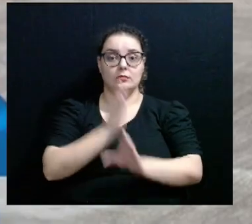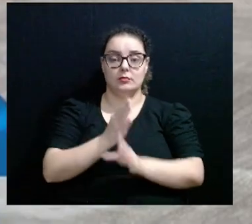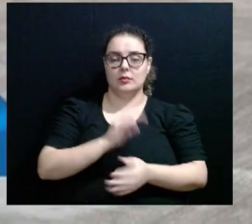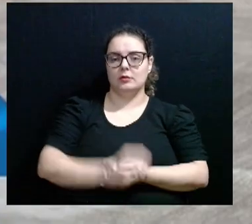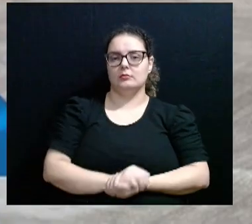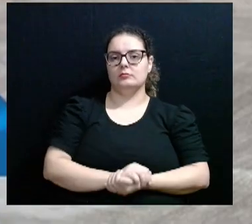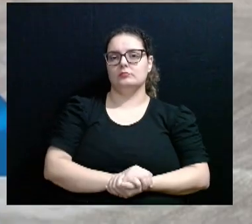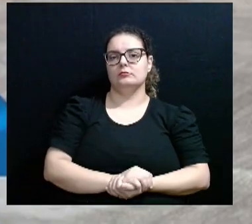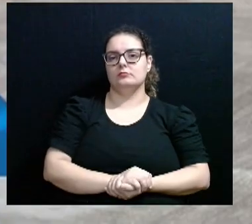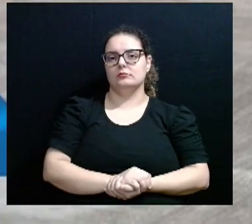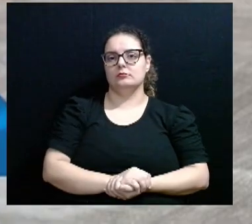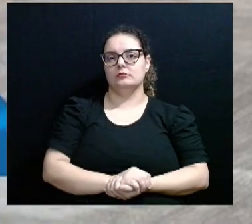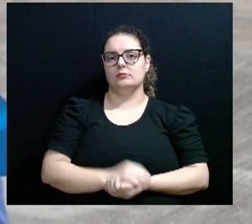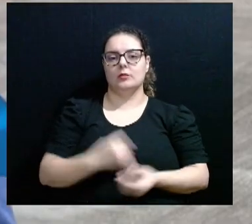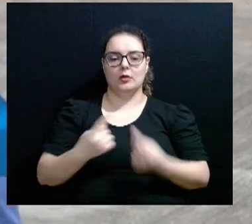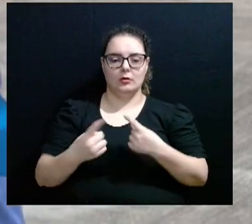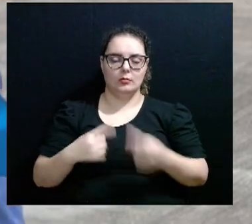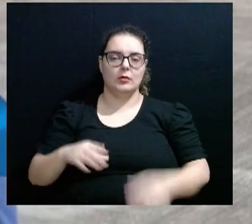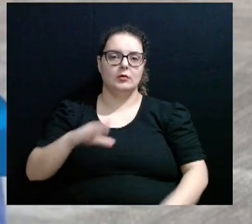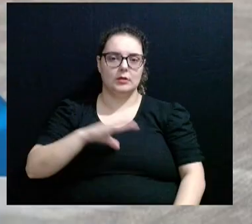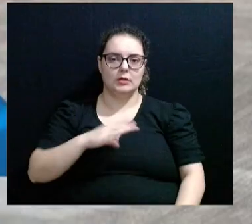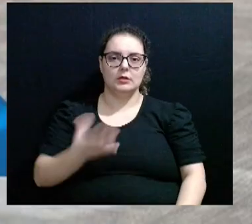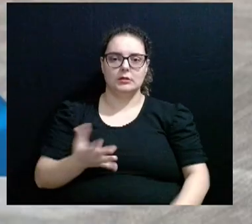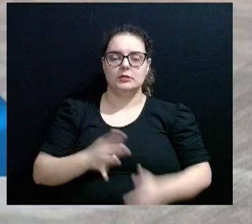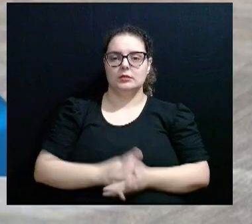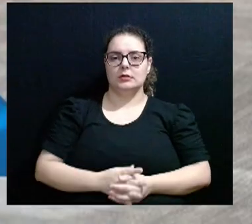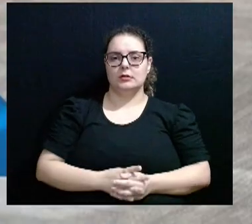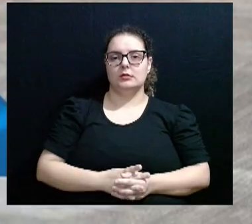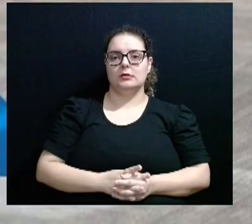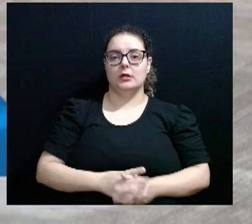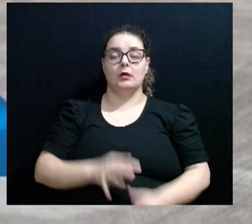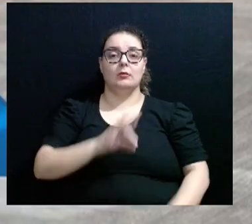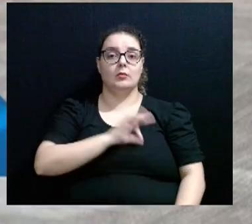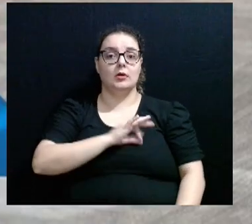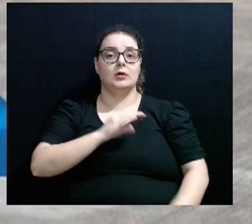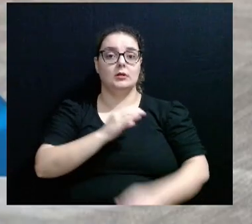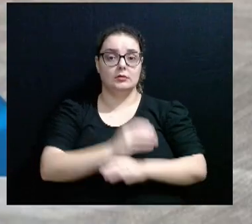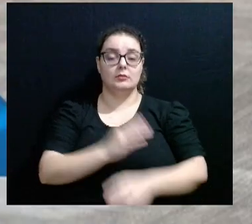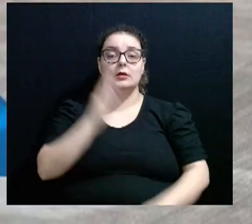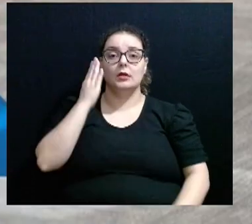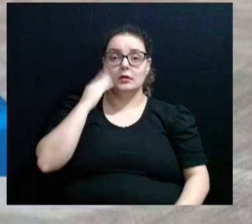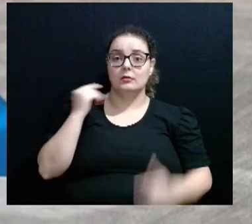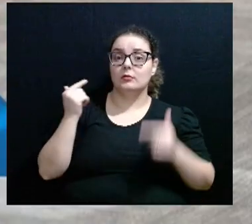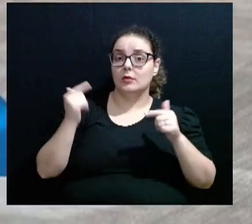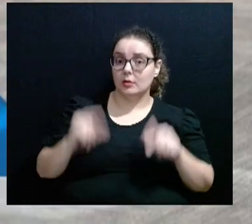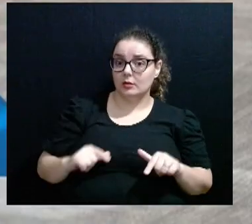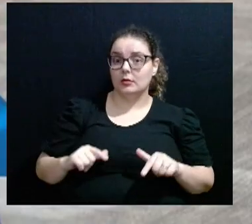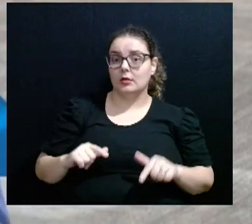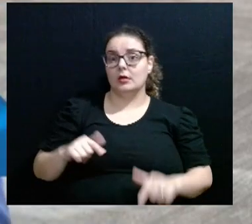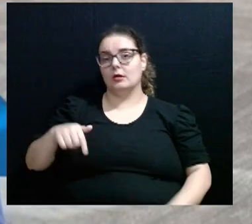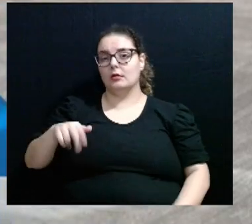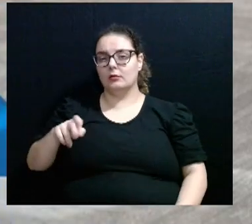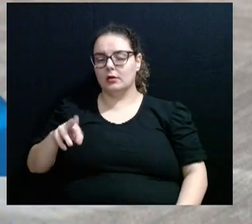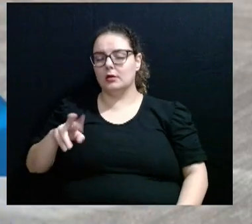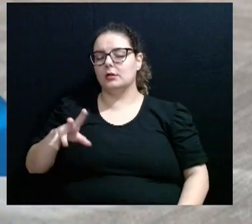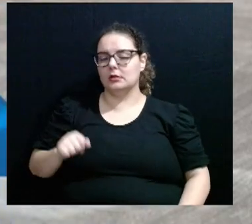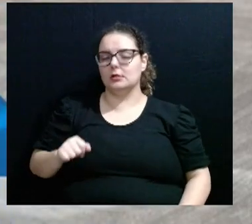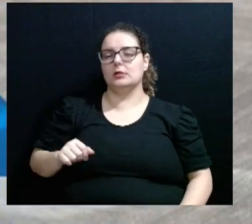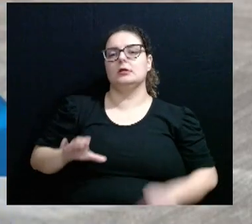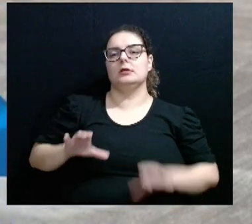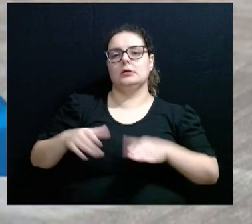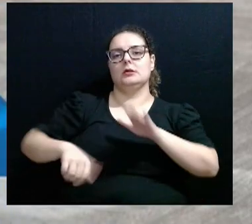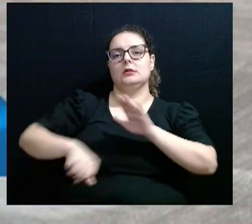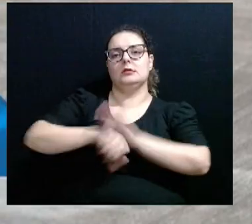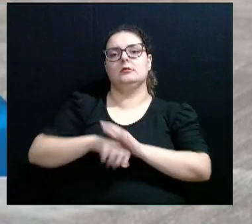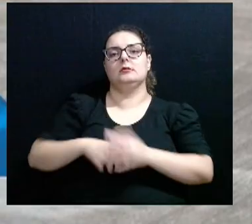determinada avenida da cidade. Então, a Polícia Civil já vai saber onde que é essa quadrilha, né, esse crime organizado está indo,